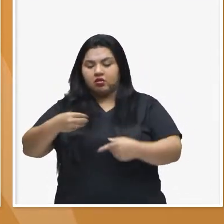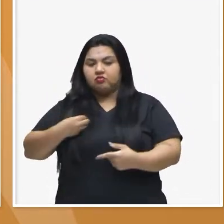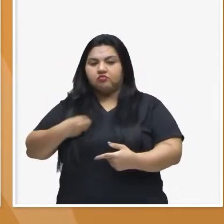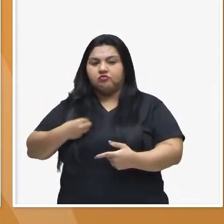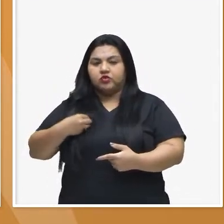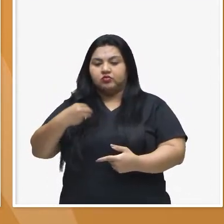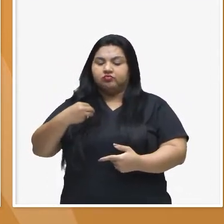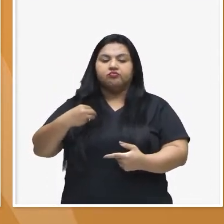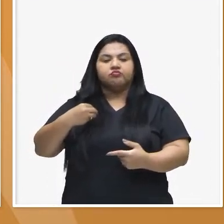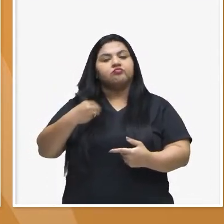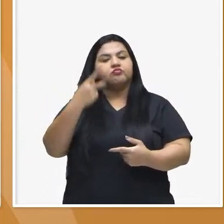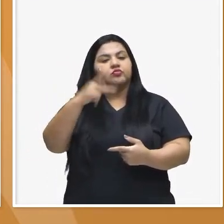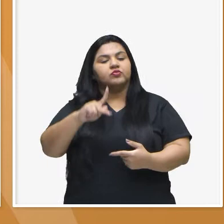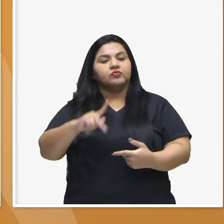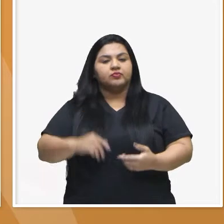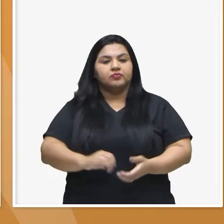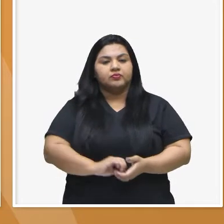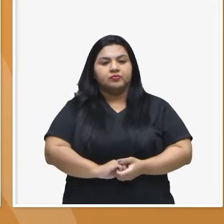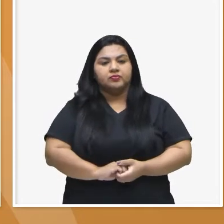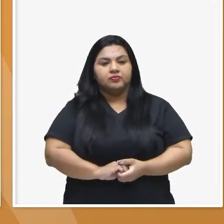sua volta.